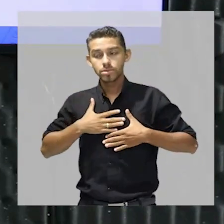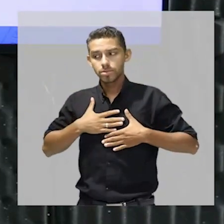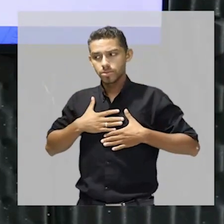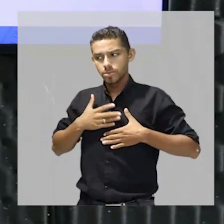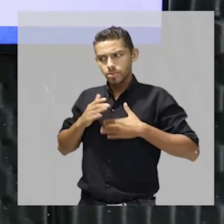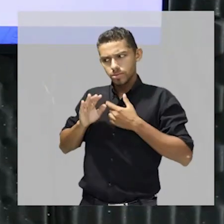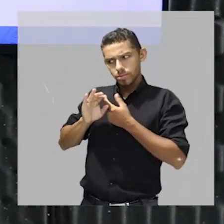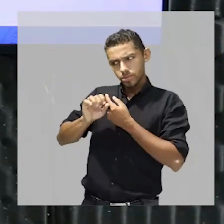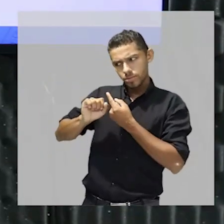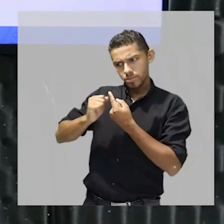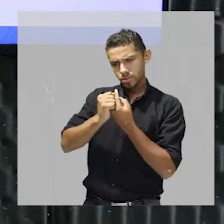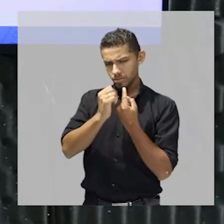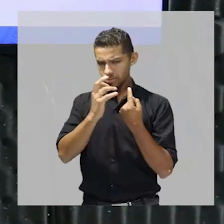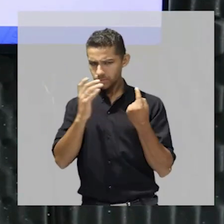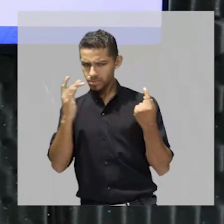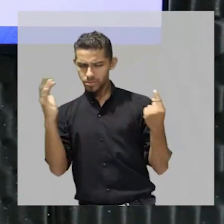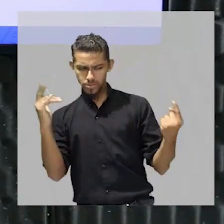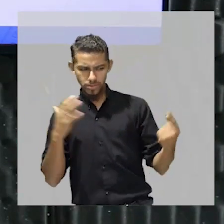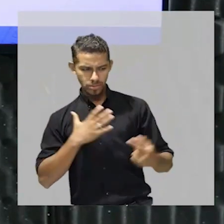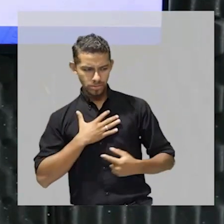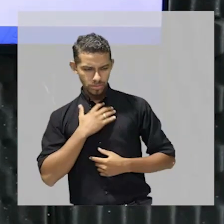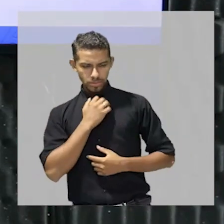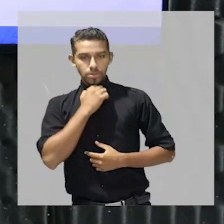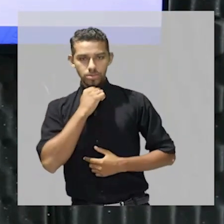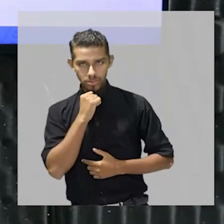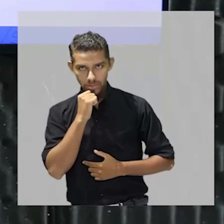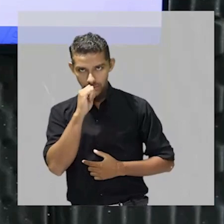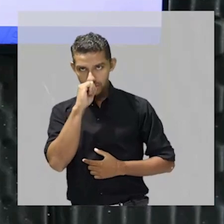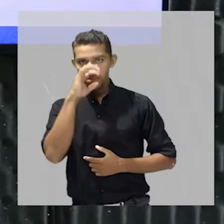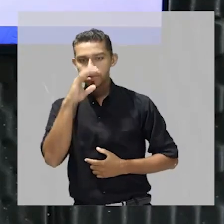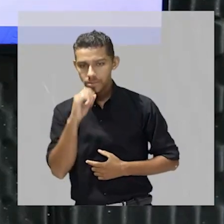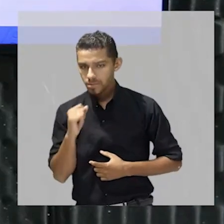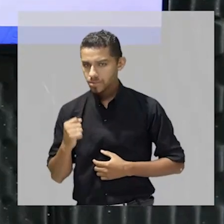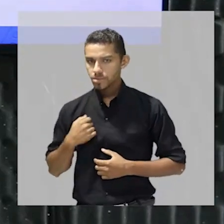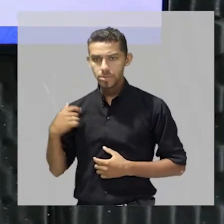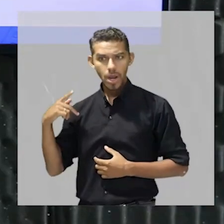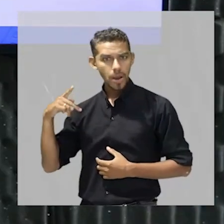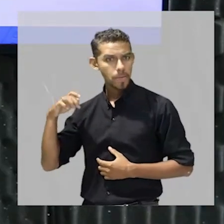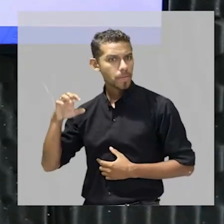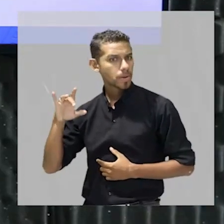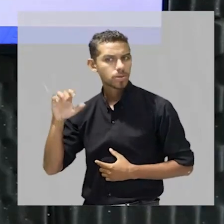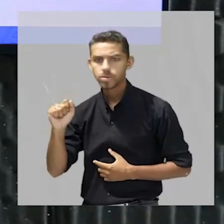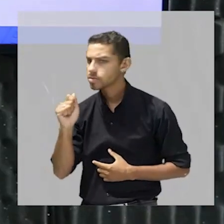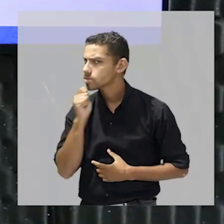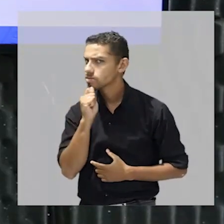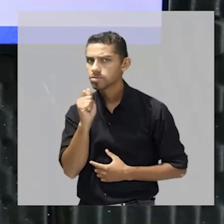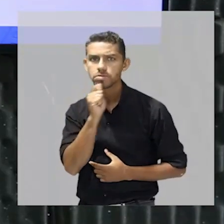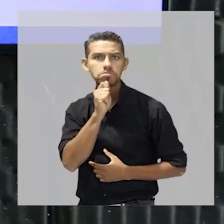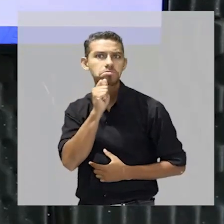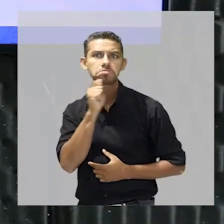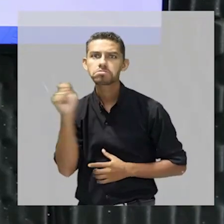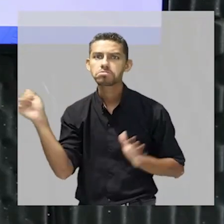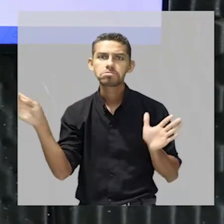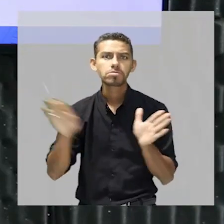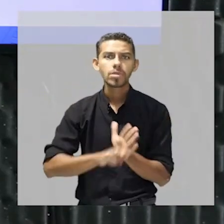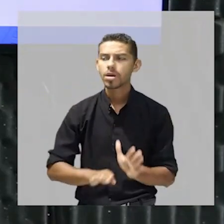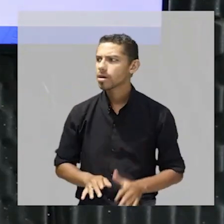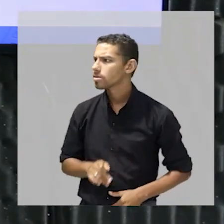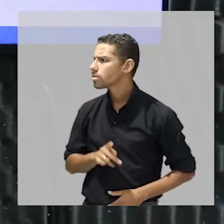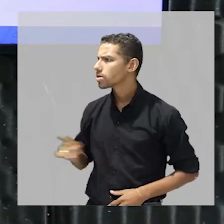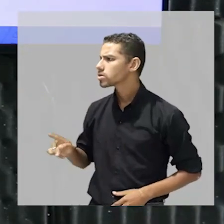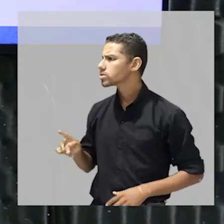ele começou a soluçar Pedro Bala não tinha chegado ainda Professor o gato